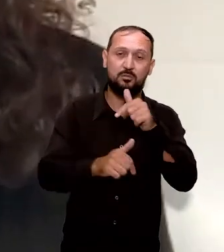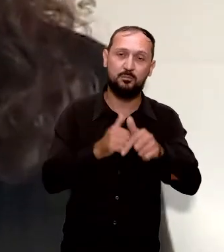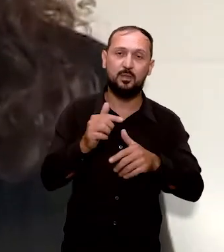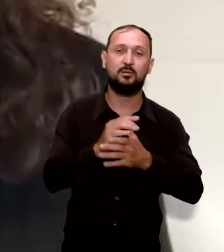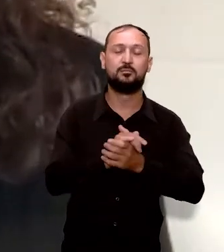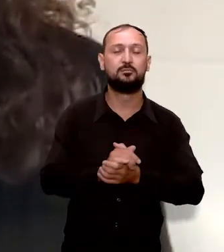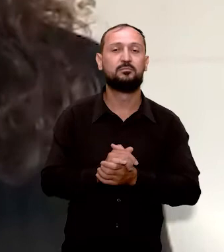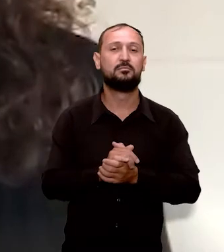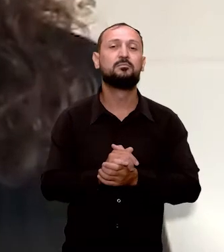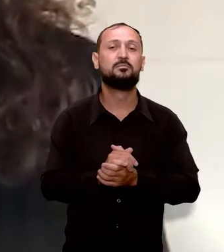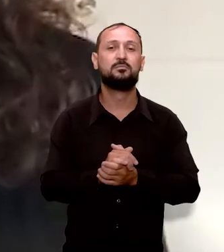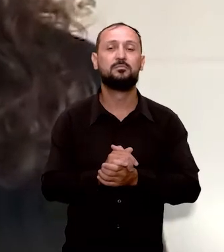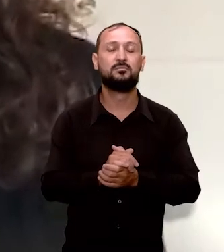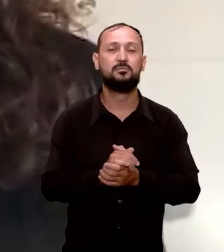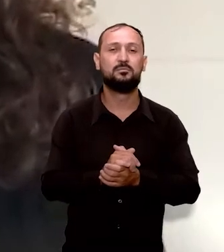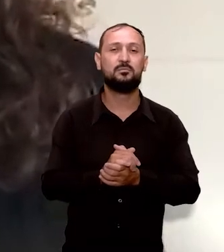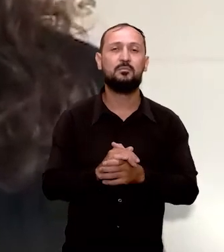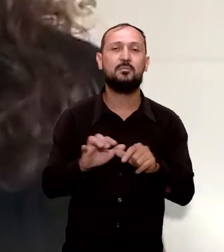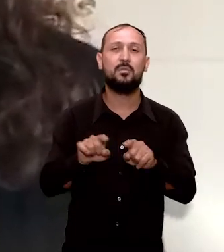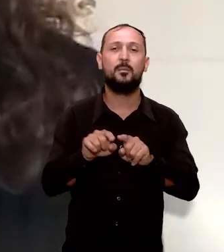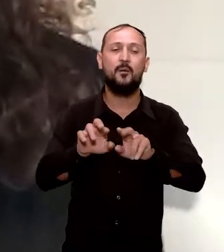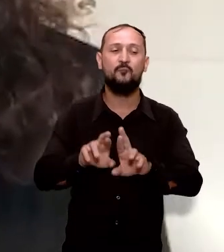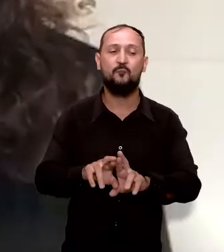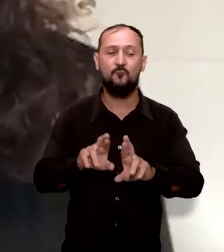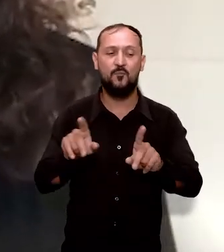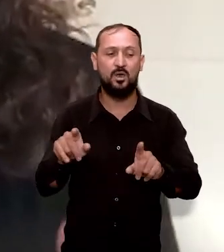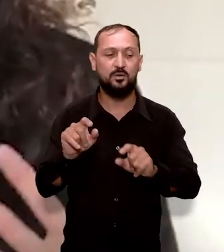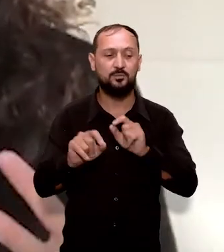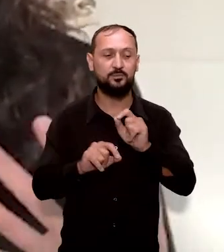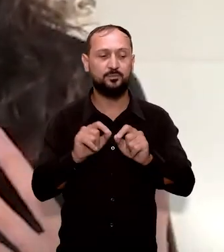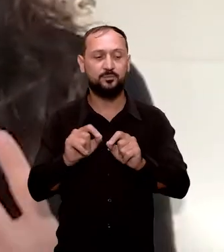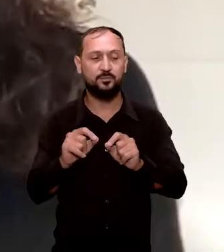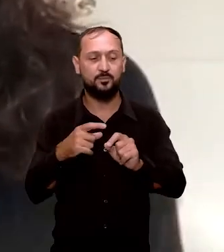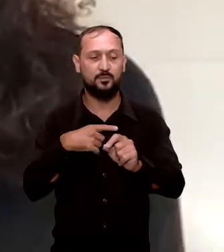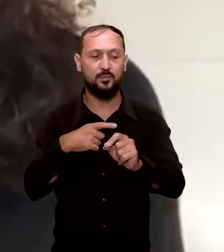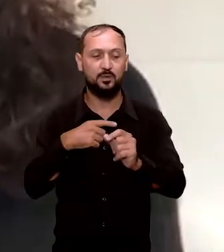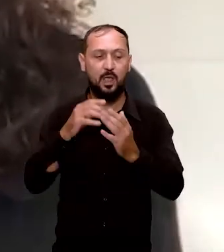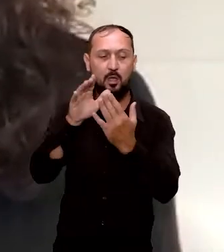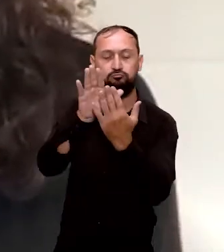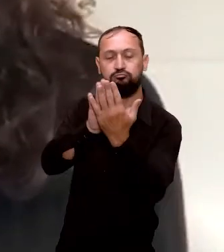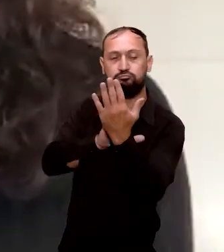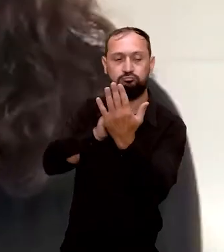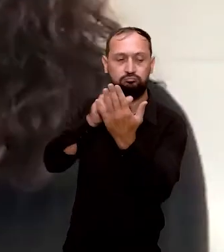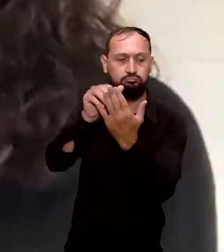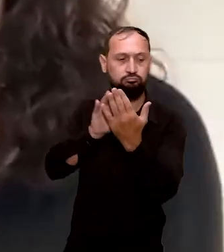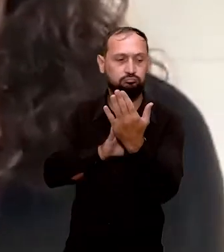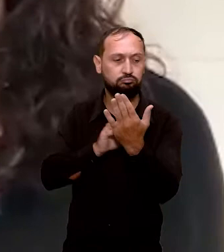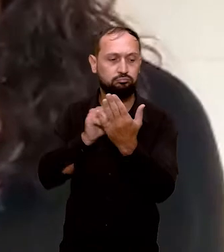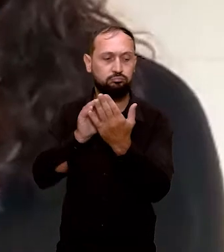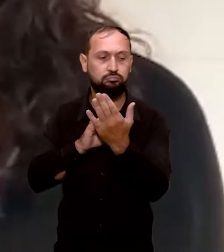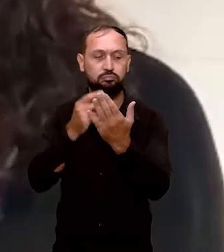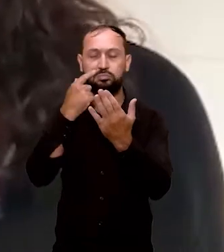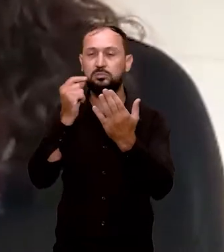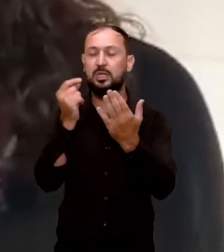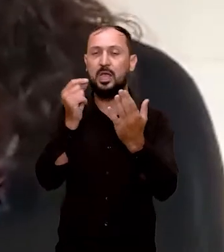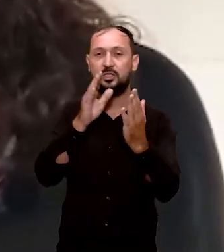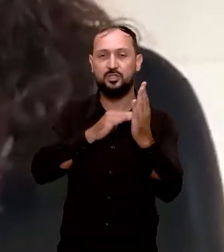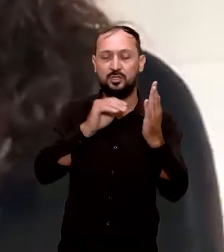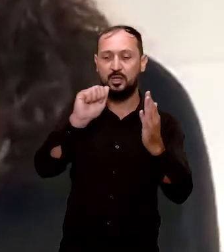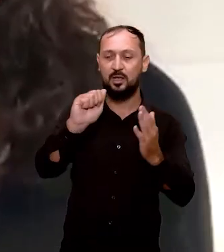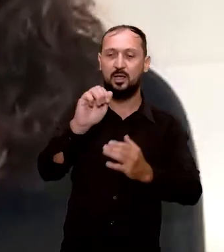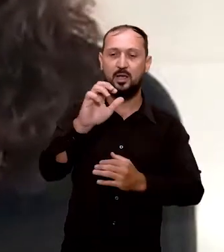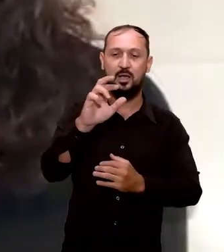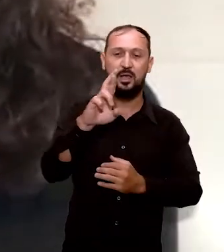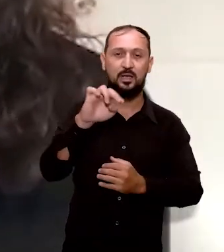técnica. E ao mesmo tempo também algo bem diferente disso, que são as telas